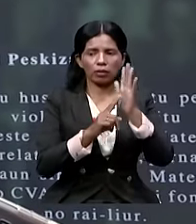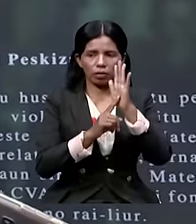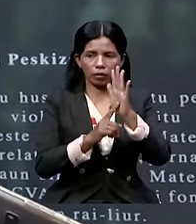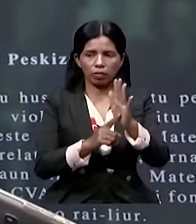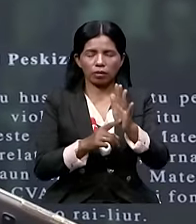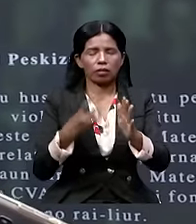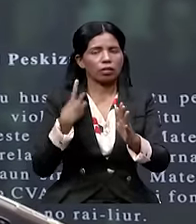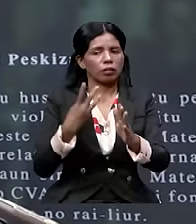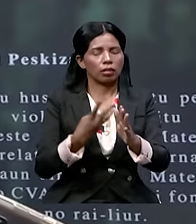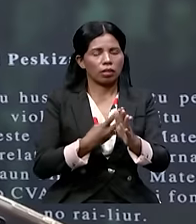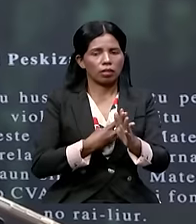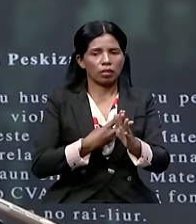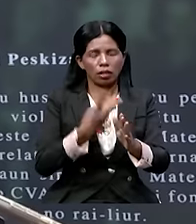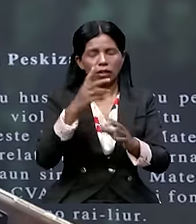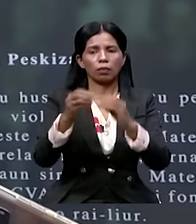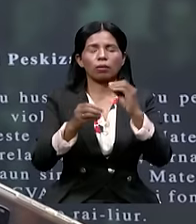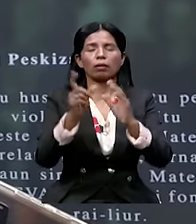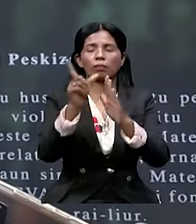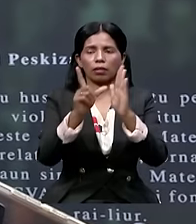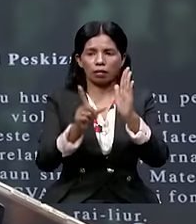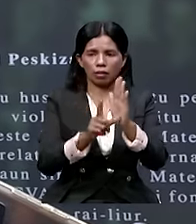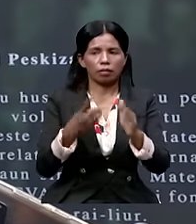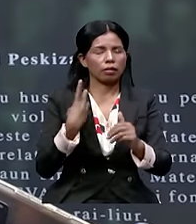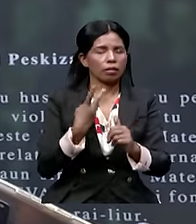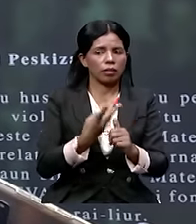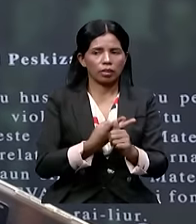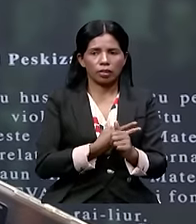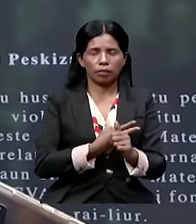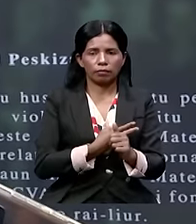que ignorância da lei. Cata itala